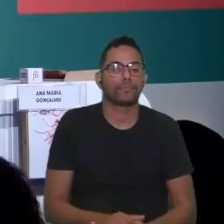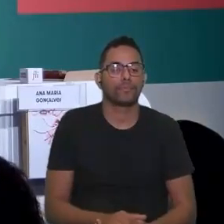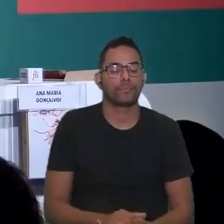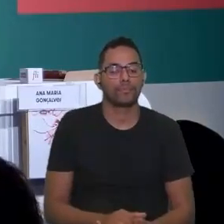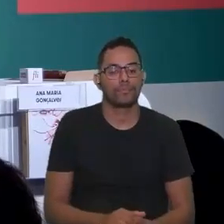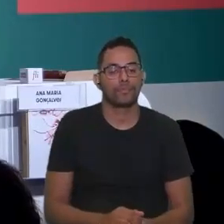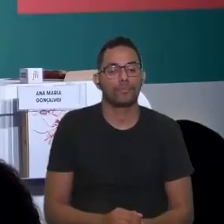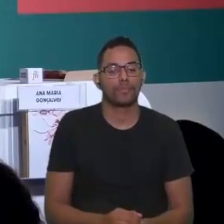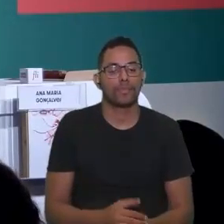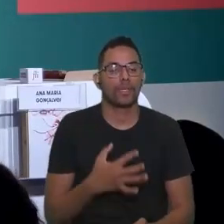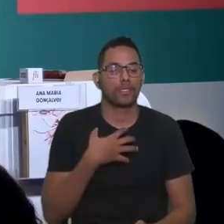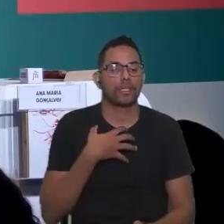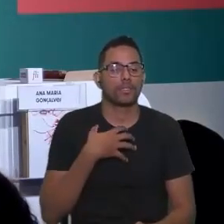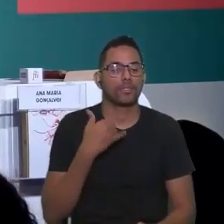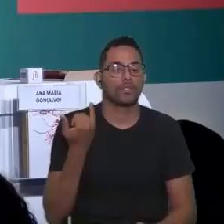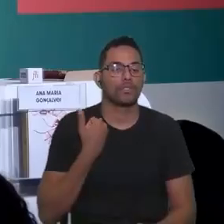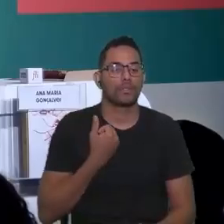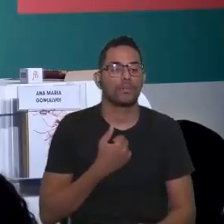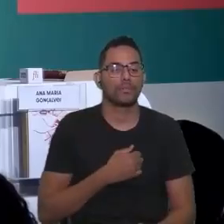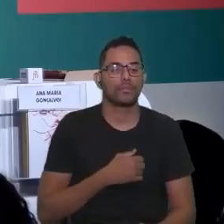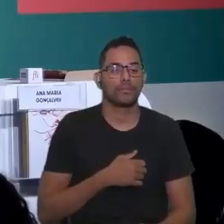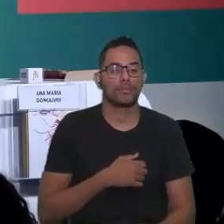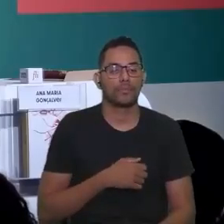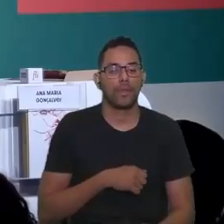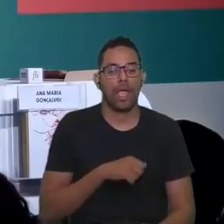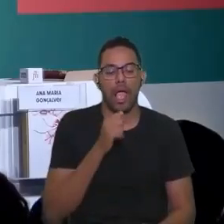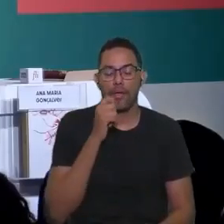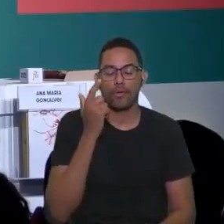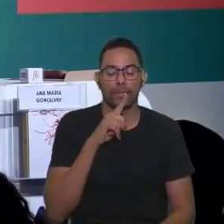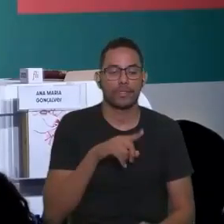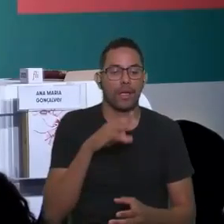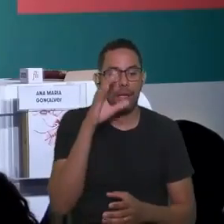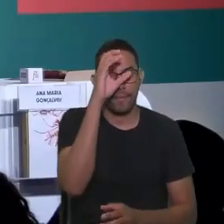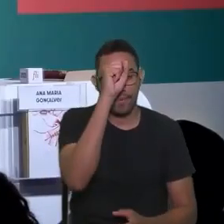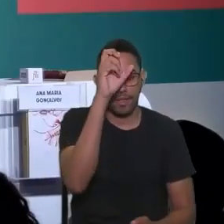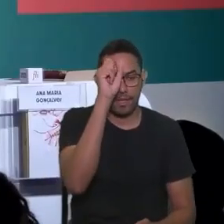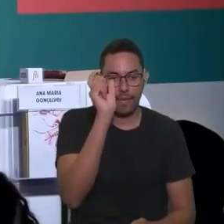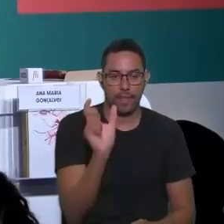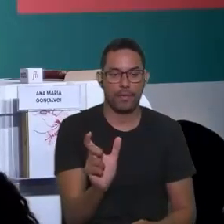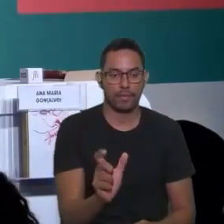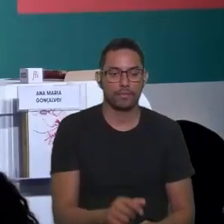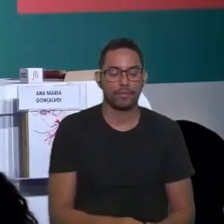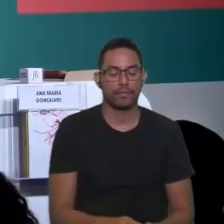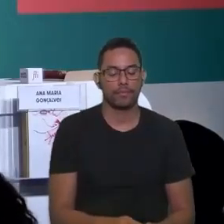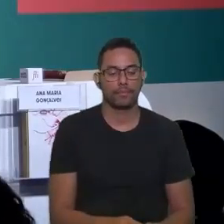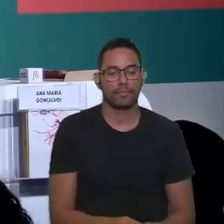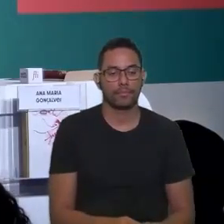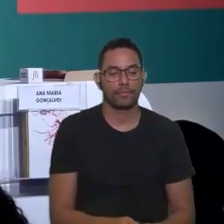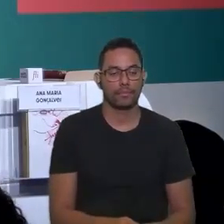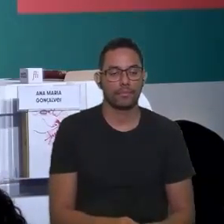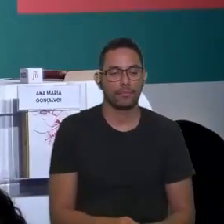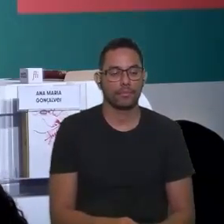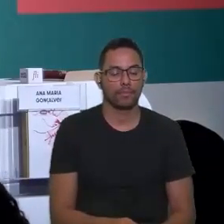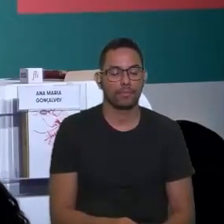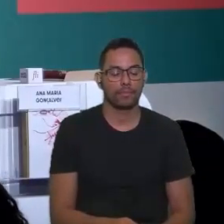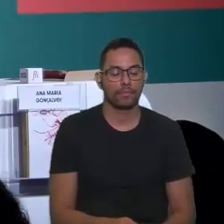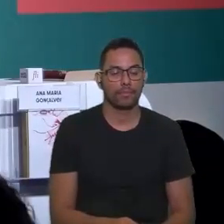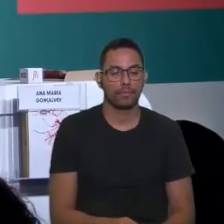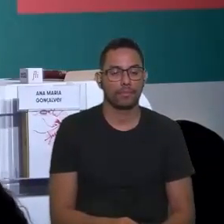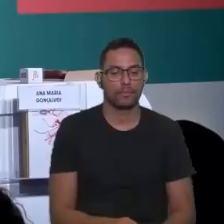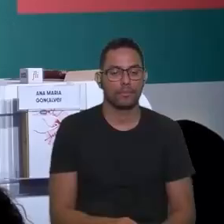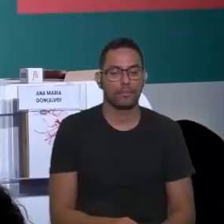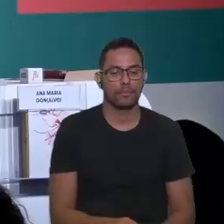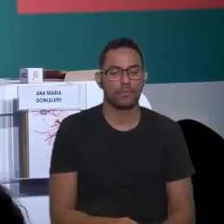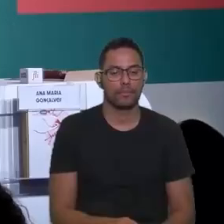Foi uma sensação que eu digo que eu ainda não consigo aprender isso em palavras, né? Até